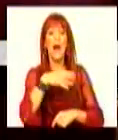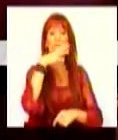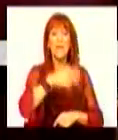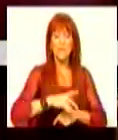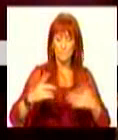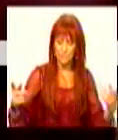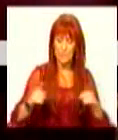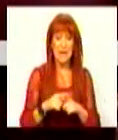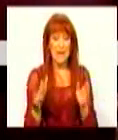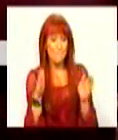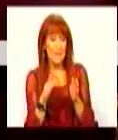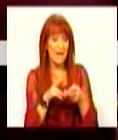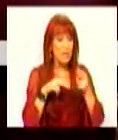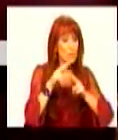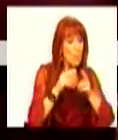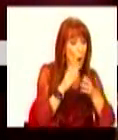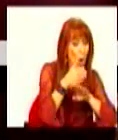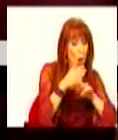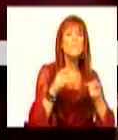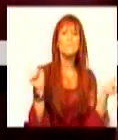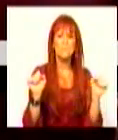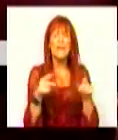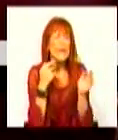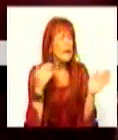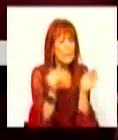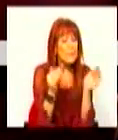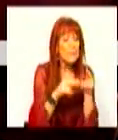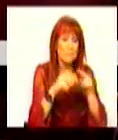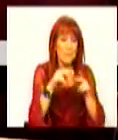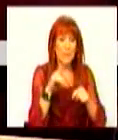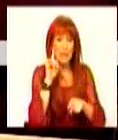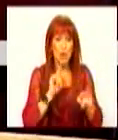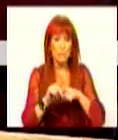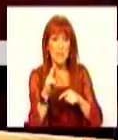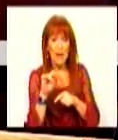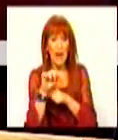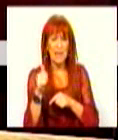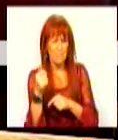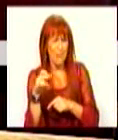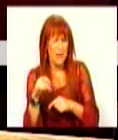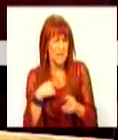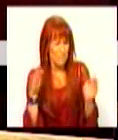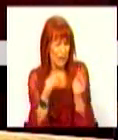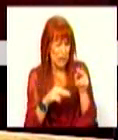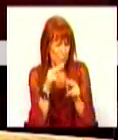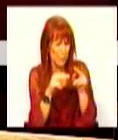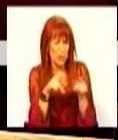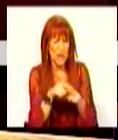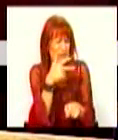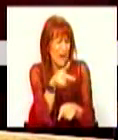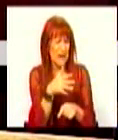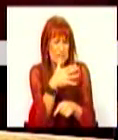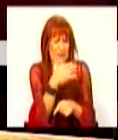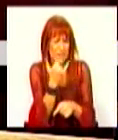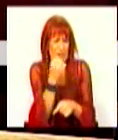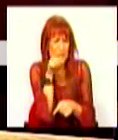Queria também referir que as pequenas intervenções, sim, são pequenas, senhora deputada Rita Bessa, são pequenas intervenções dos tais 100,